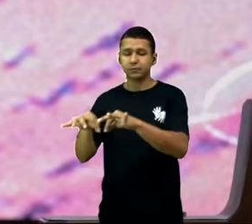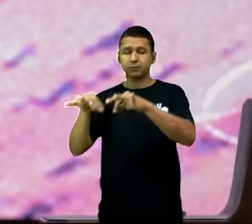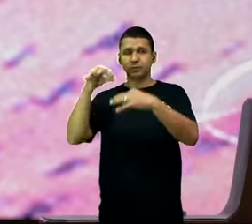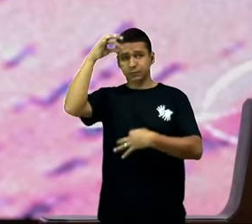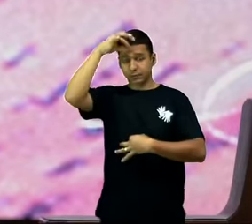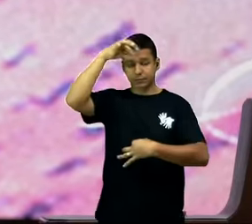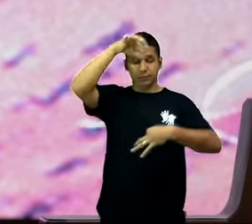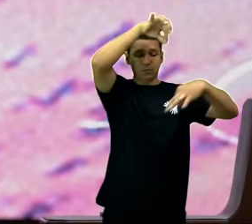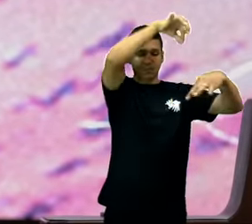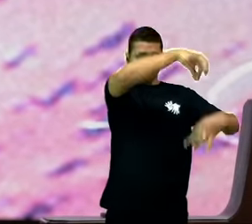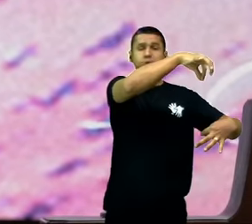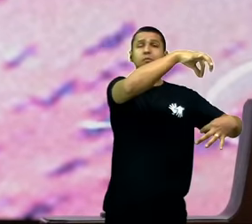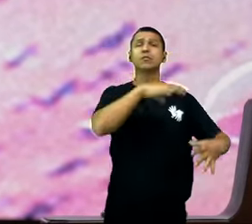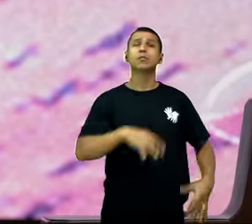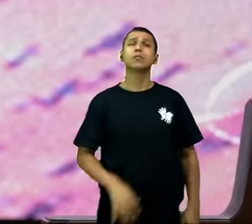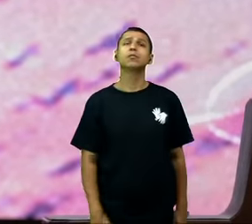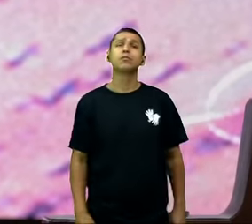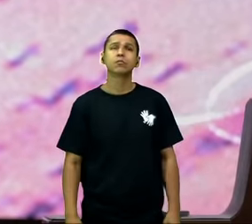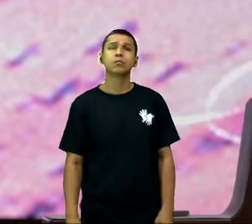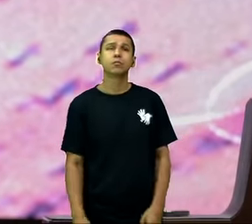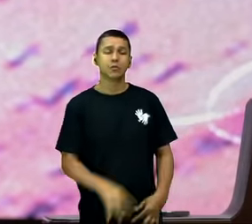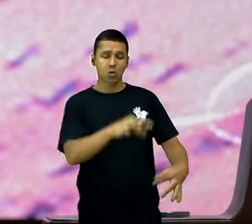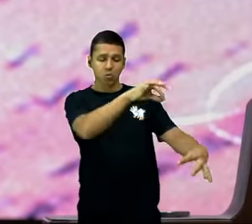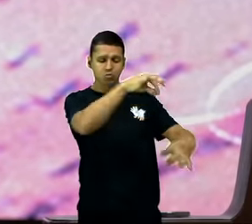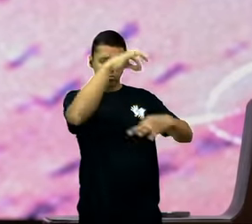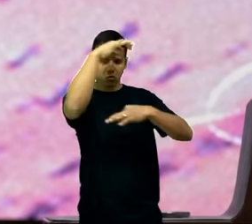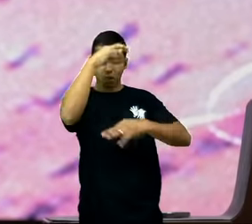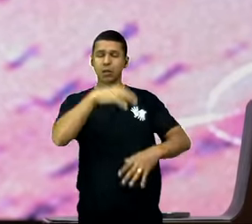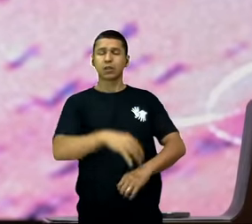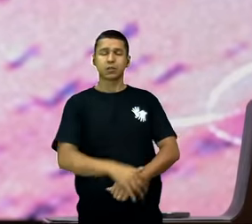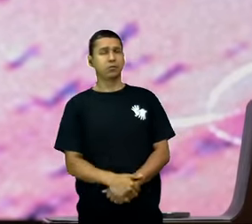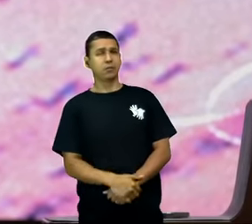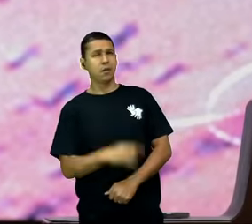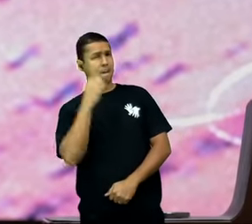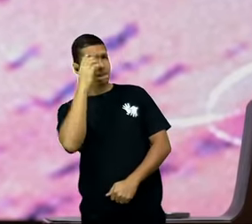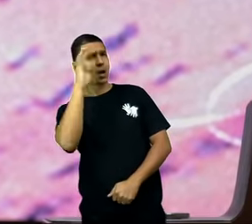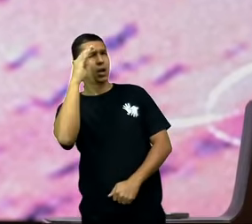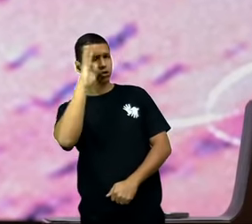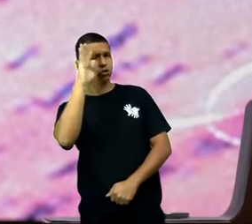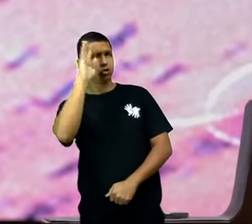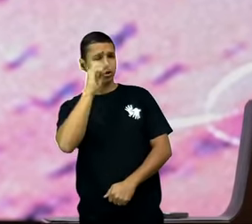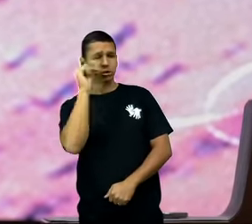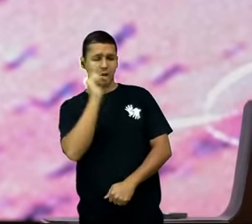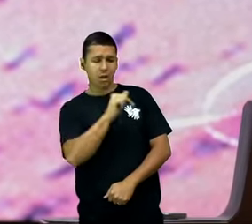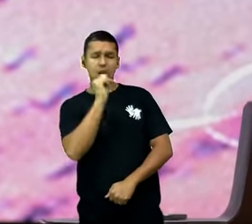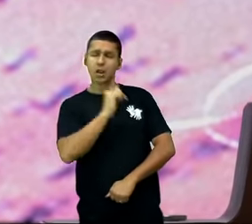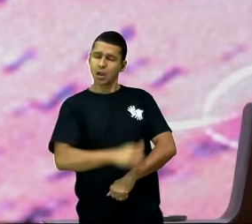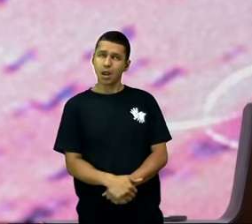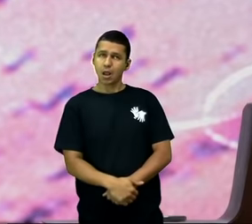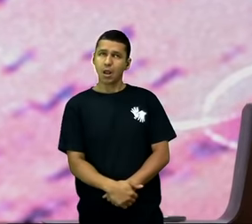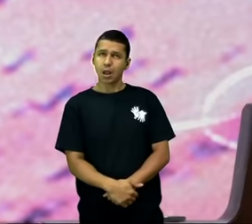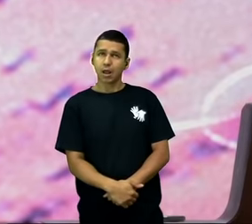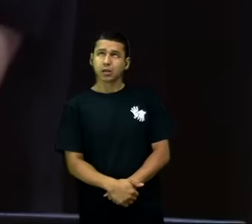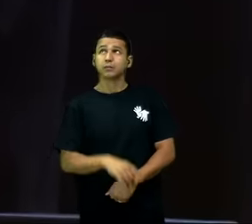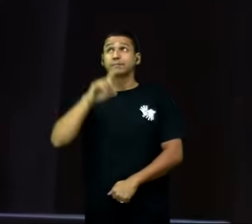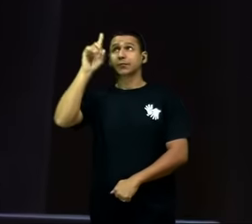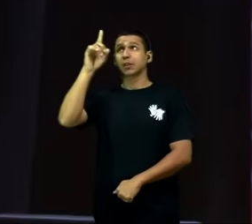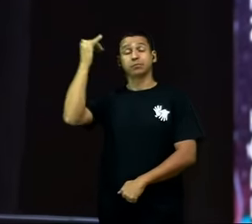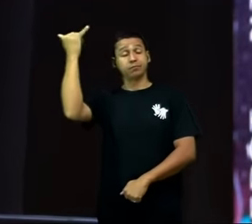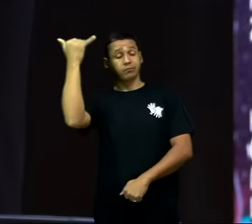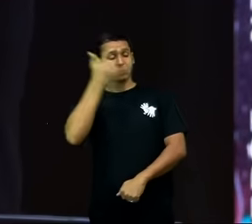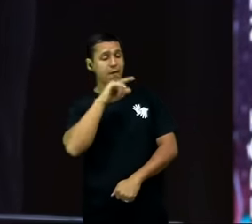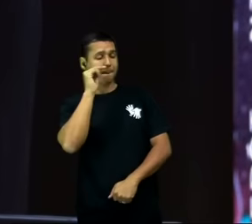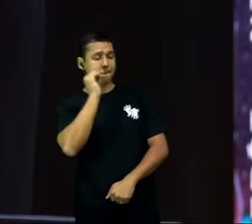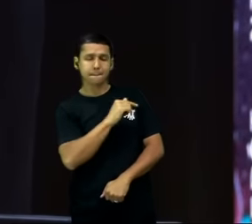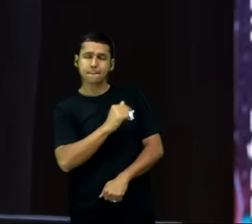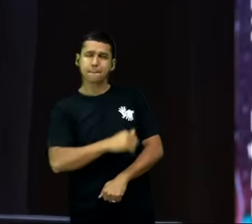Abraão, sem dúvida, agora vai enfrentar um dos piores dias da sua vida. Imagina, depois de tanto tempo sem ouvir a voz de Deus, ele ouve, quando ele ouve Deus dizendo assim: pega teu